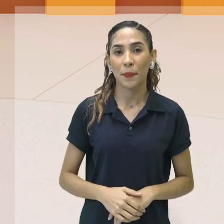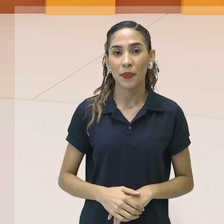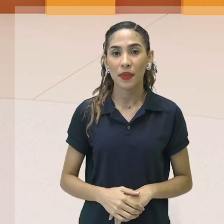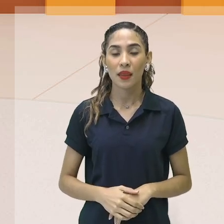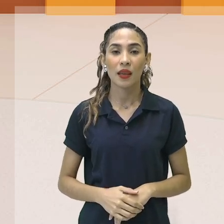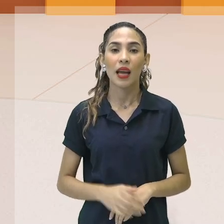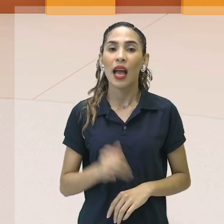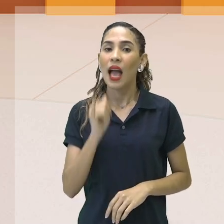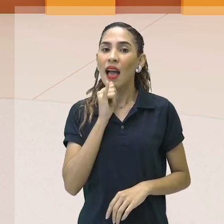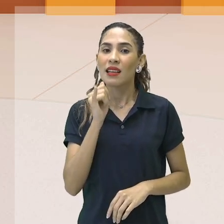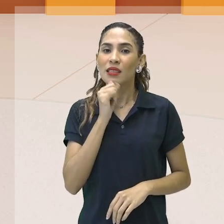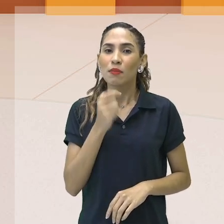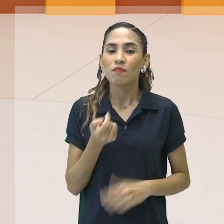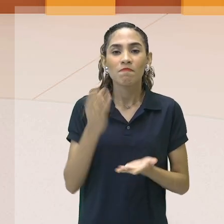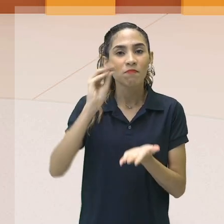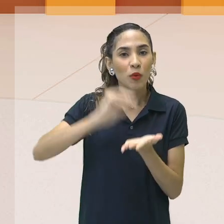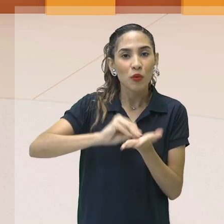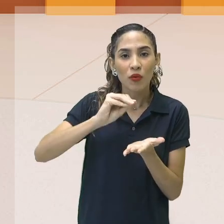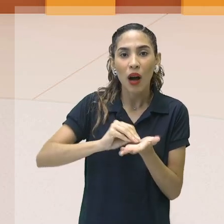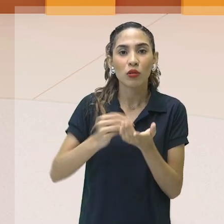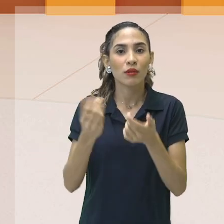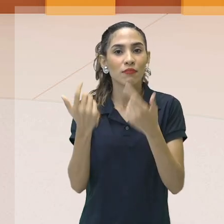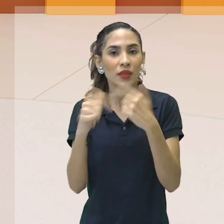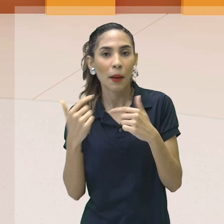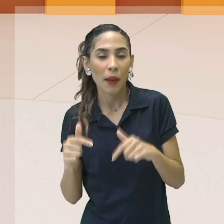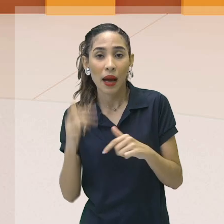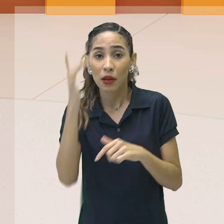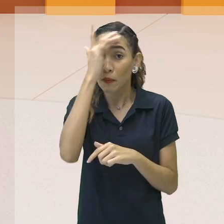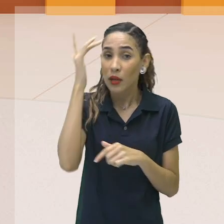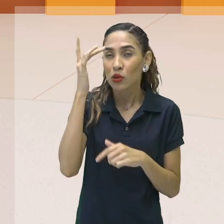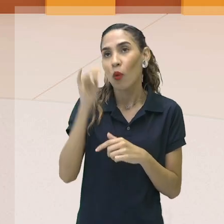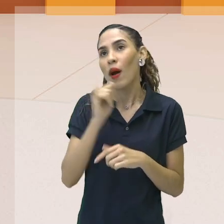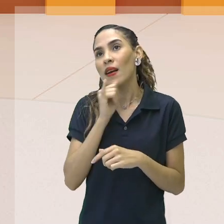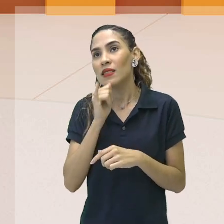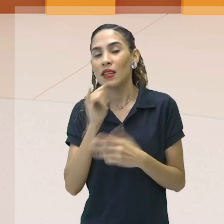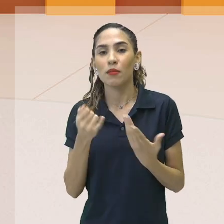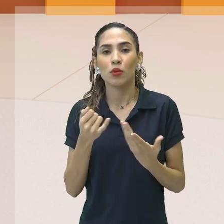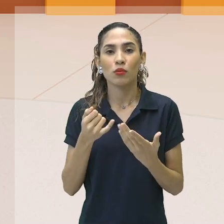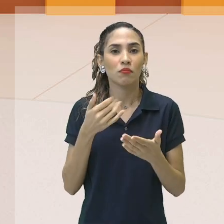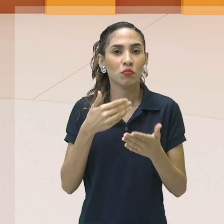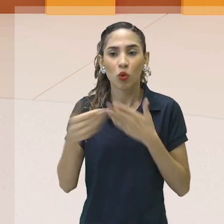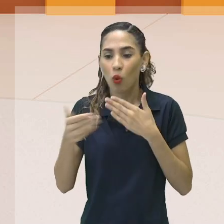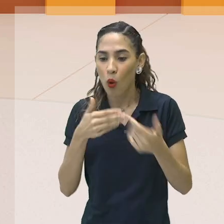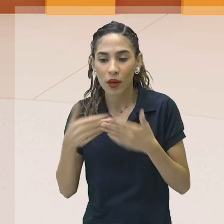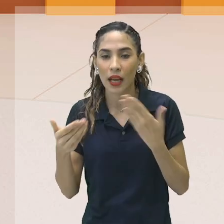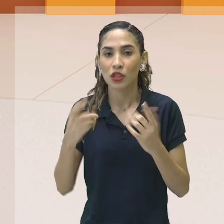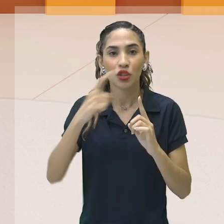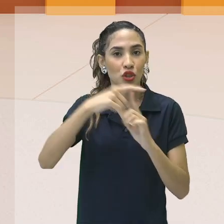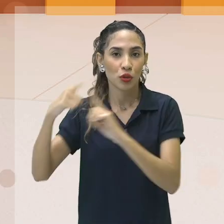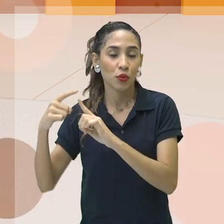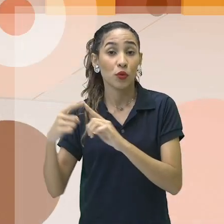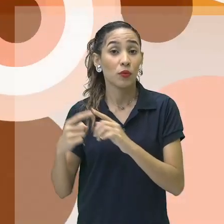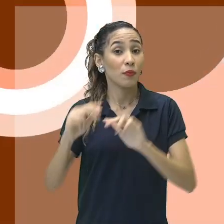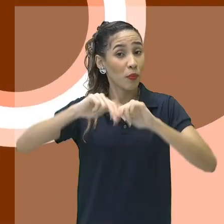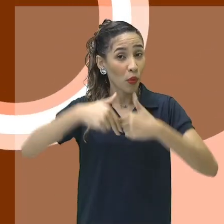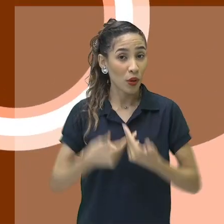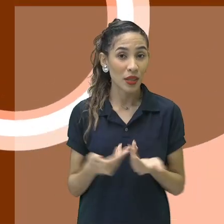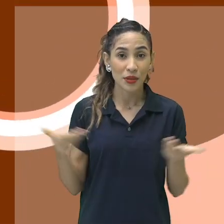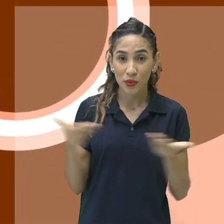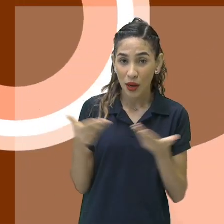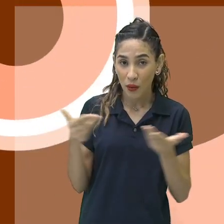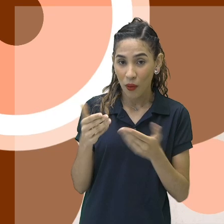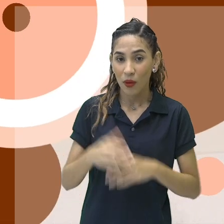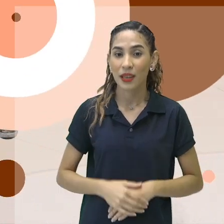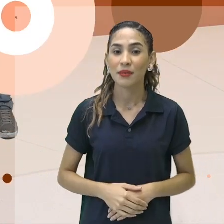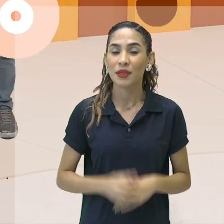precarização do trabalho, da uberização do trabalho, quando a pessoa trabalha ali em qualquer coisa. É por isso que agora, no nosso Humanas Verso, a gente vai